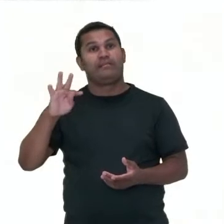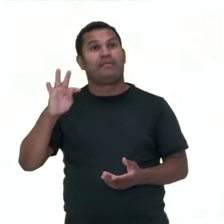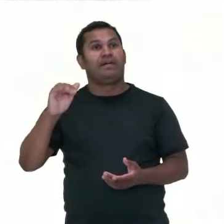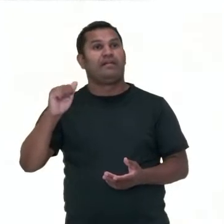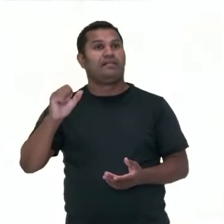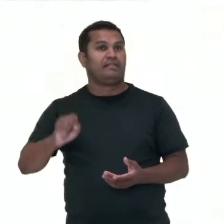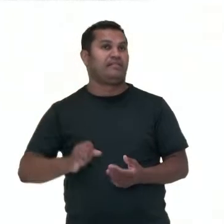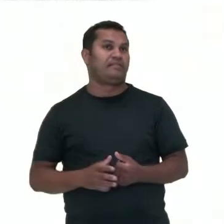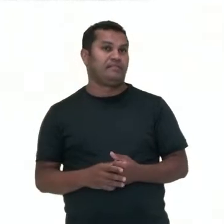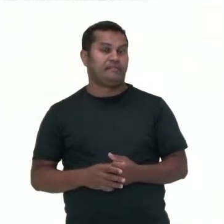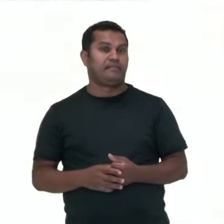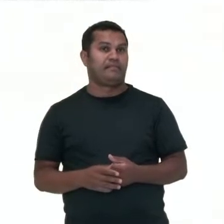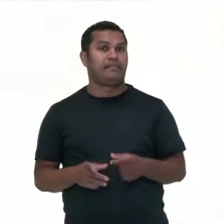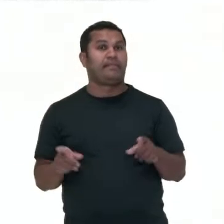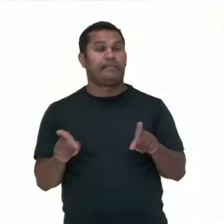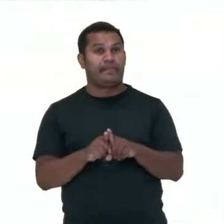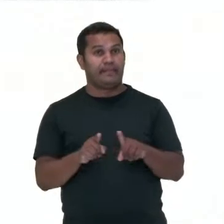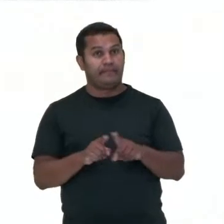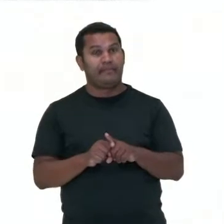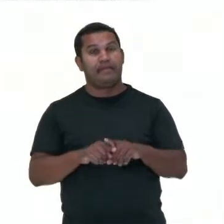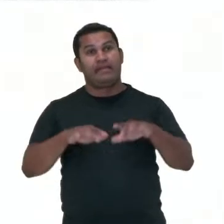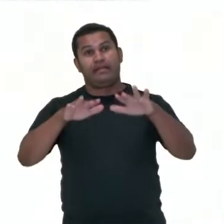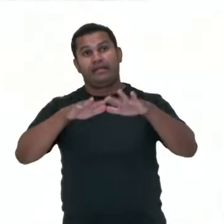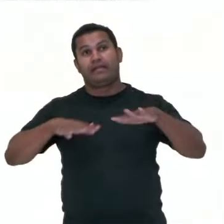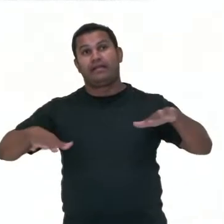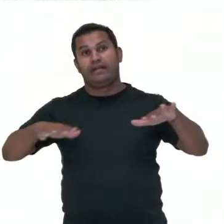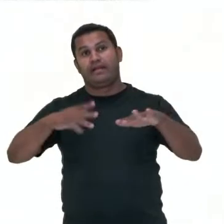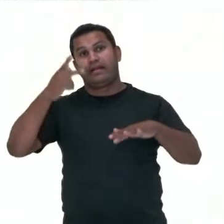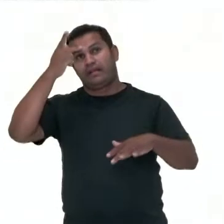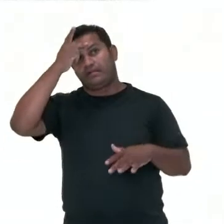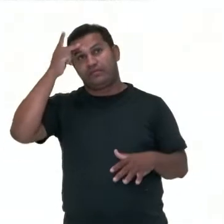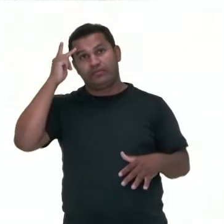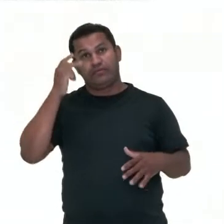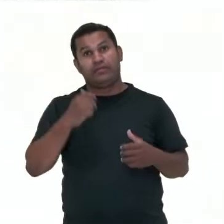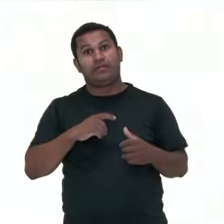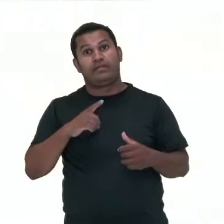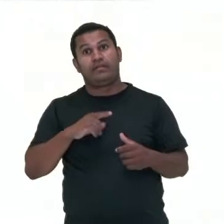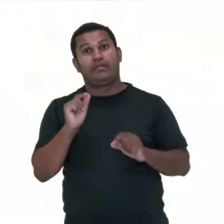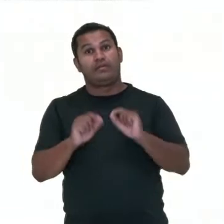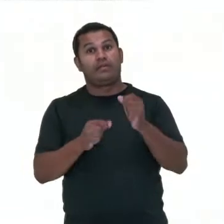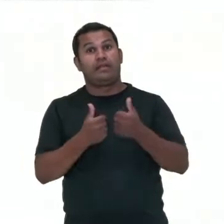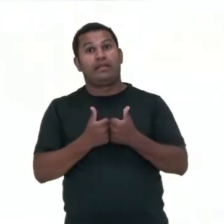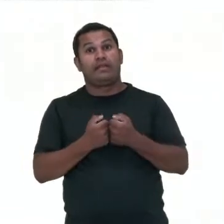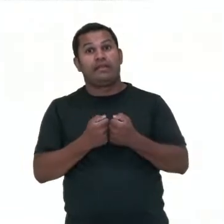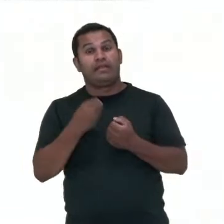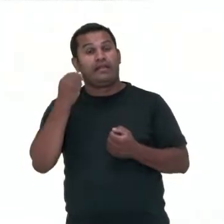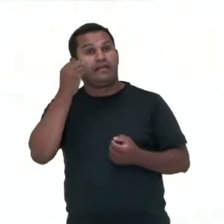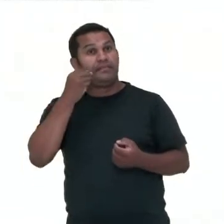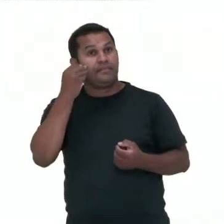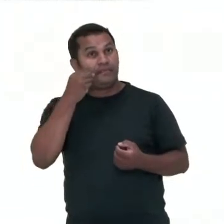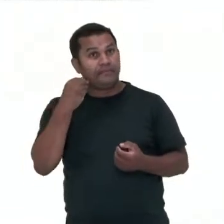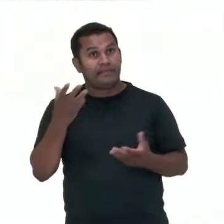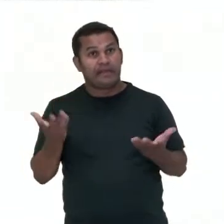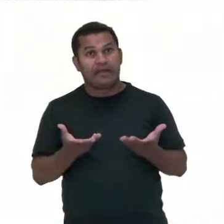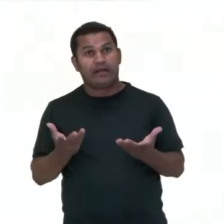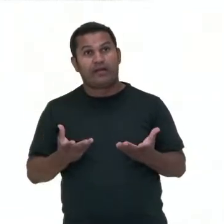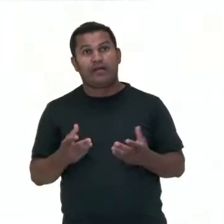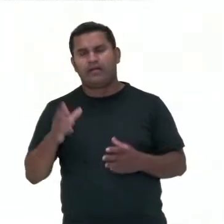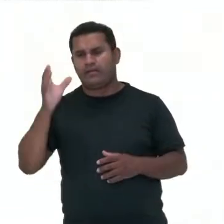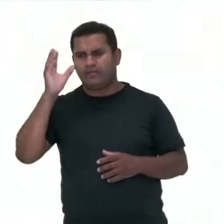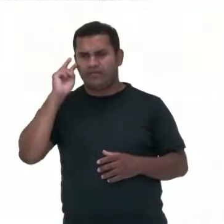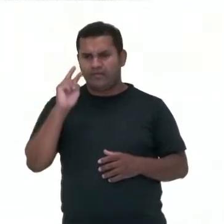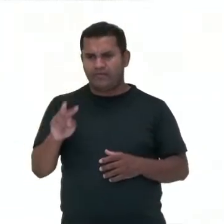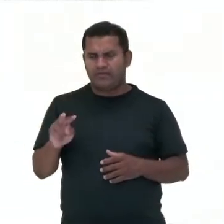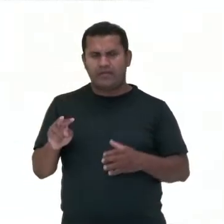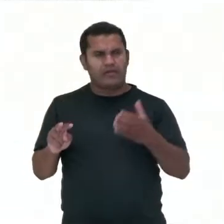ela se torna o quê? Mais crítica, porque a ciência faz parte da sociedade. Agora, a ciência significa experimentação. Um exemplo que eu dou: você tem uma maçã, você sabe o